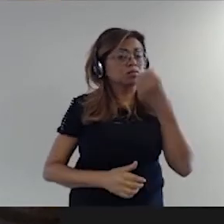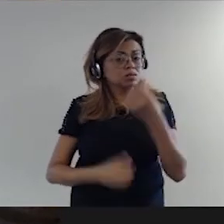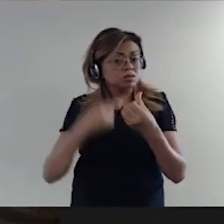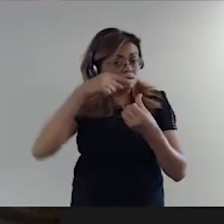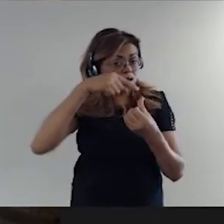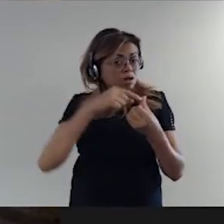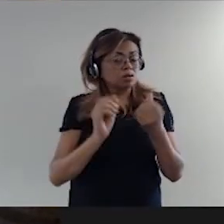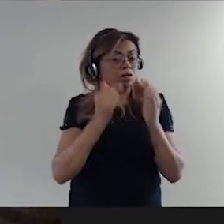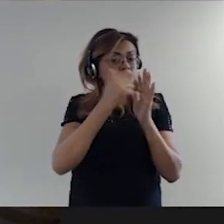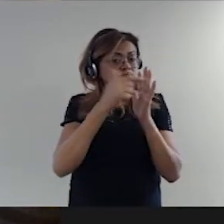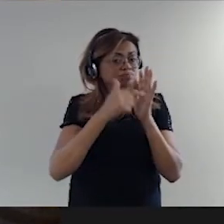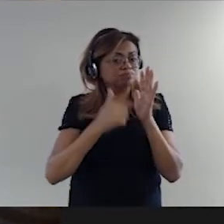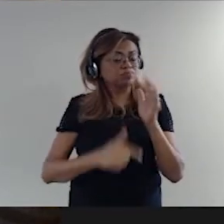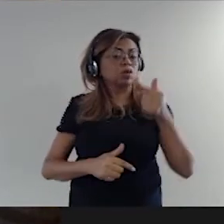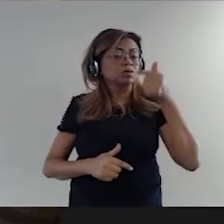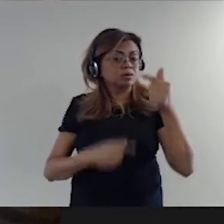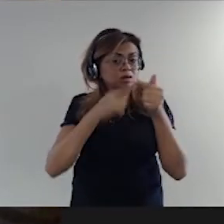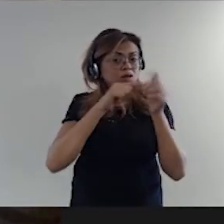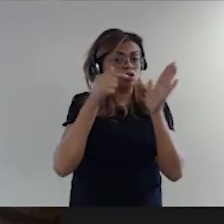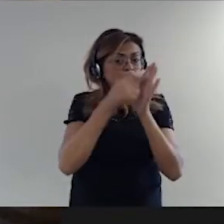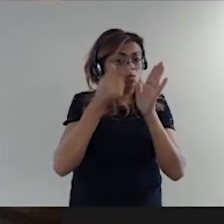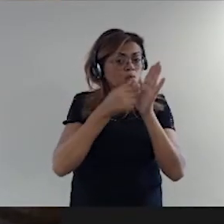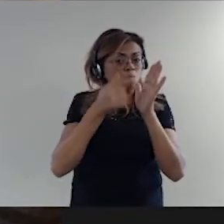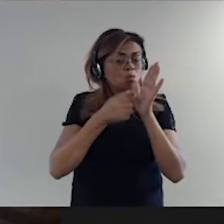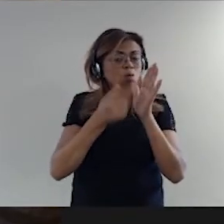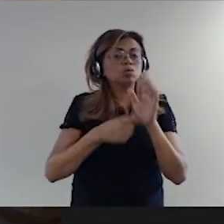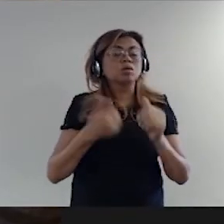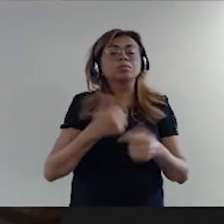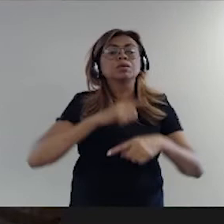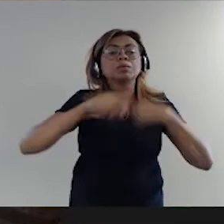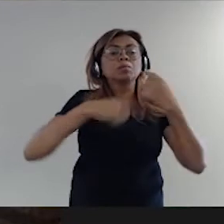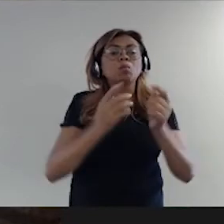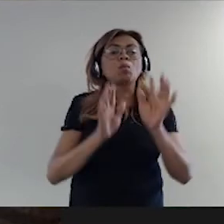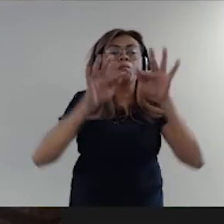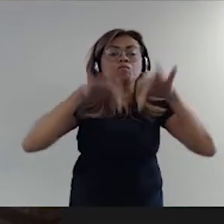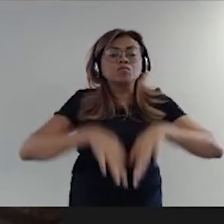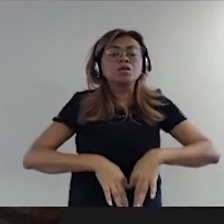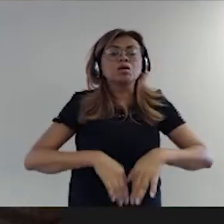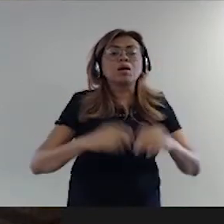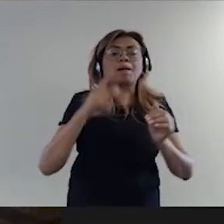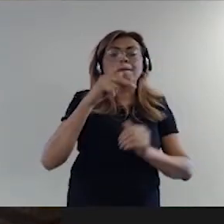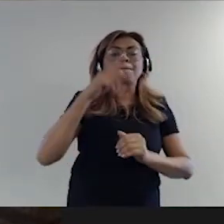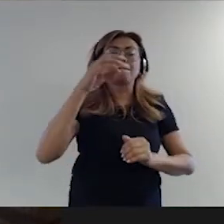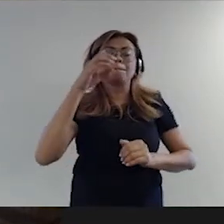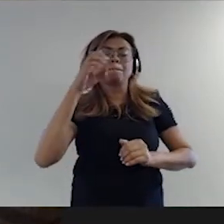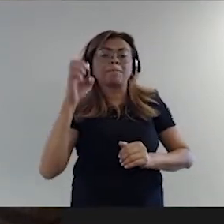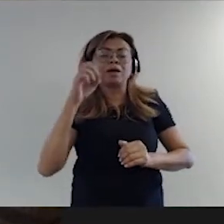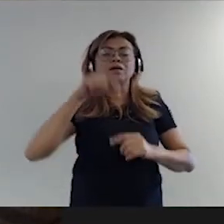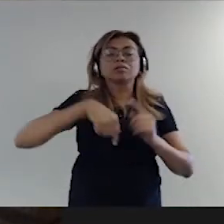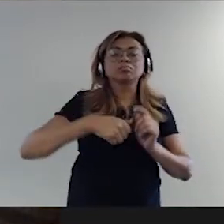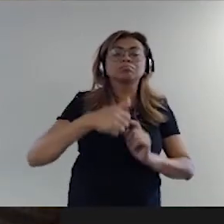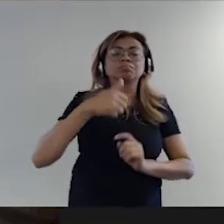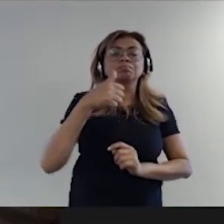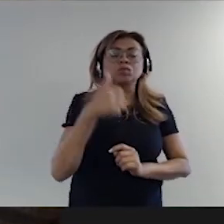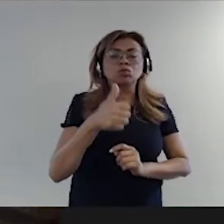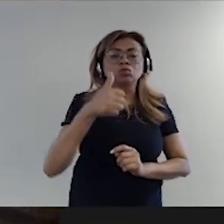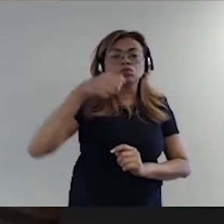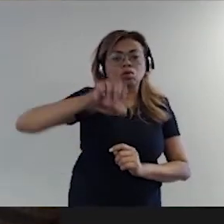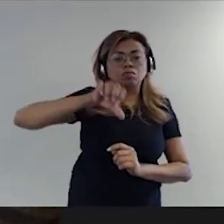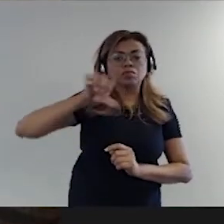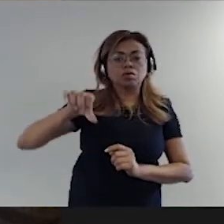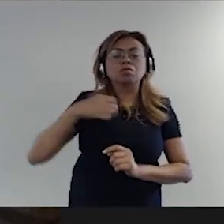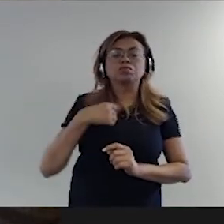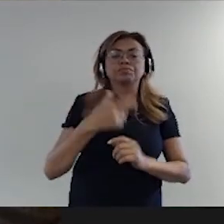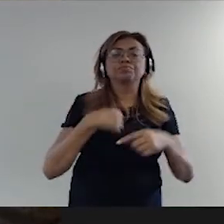6 ou 7 pontos, destacando, por fim, a PEC 199, que é a tão falada PEC da segunda instância, que, em